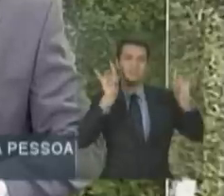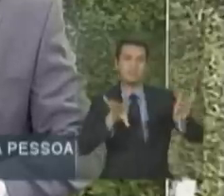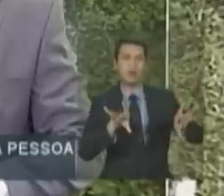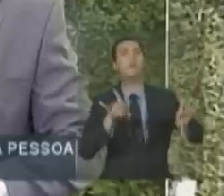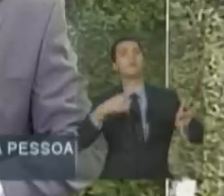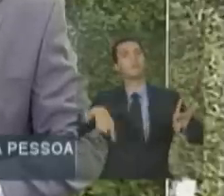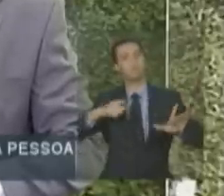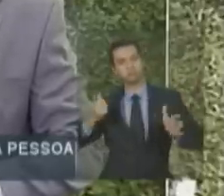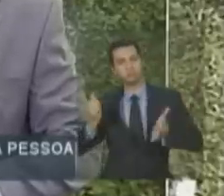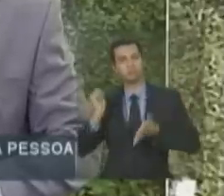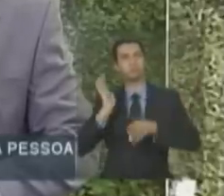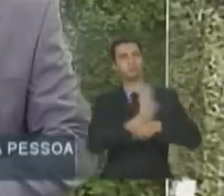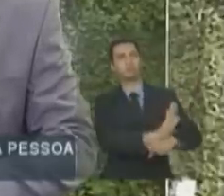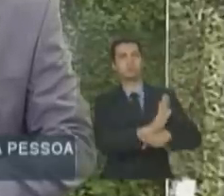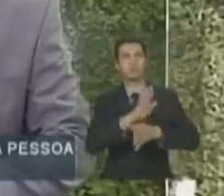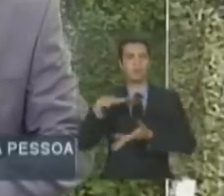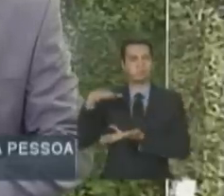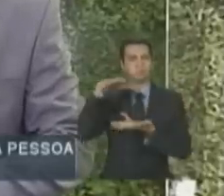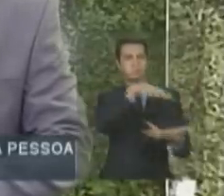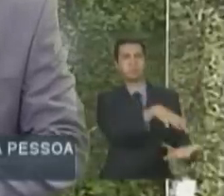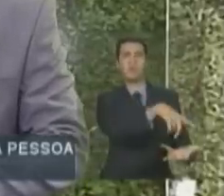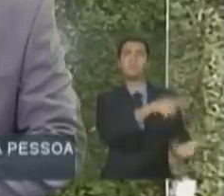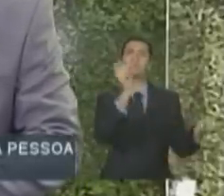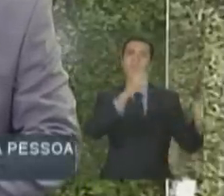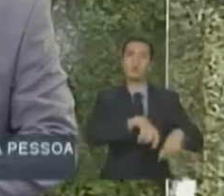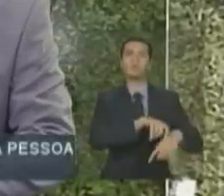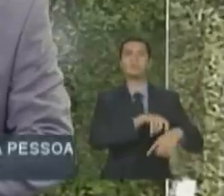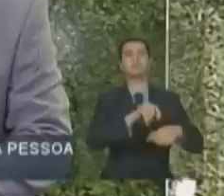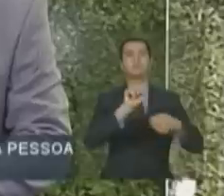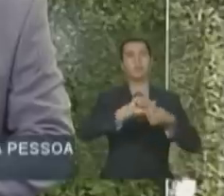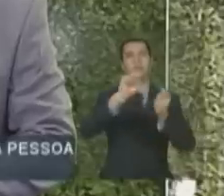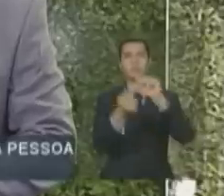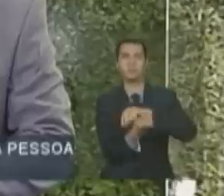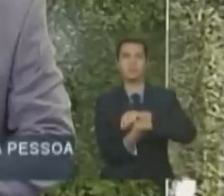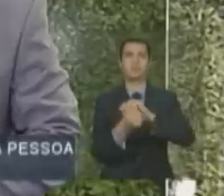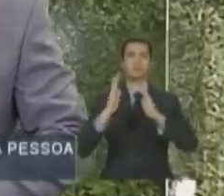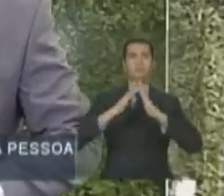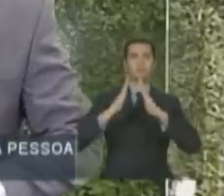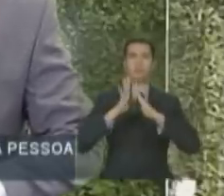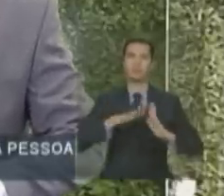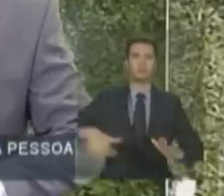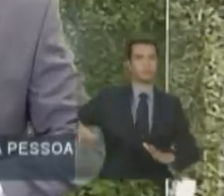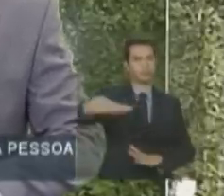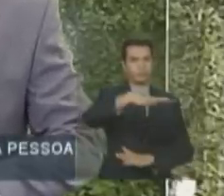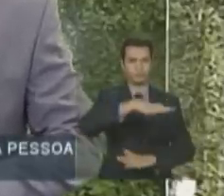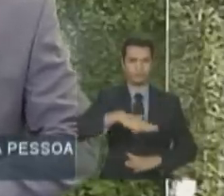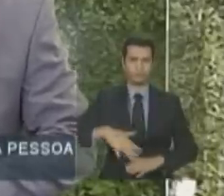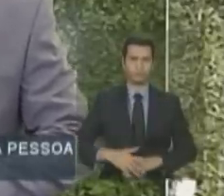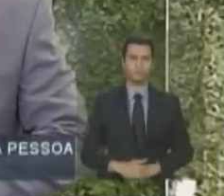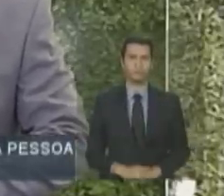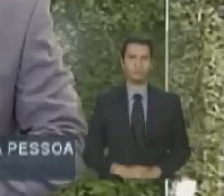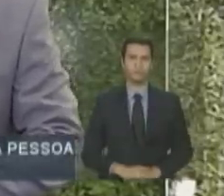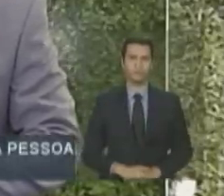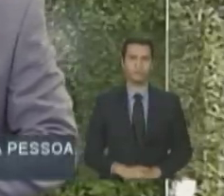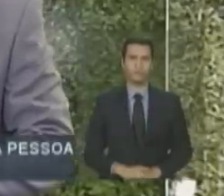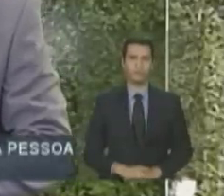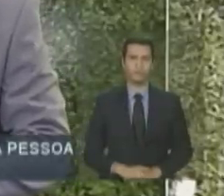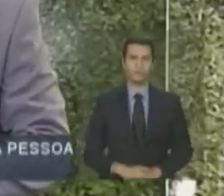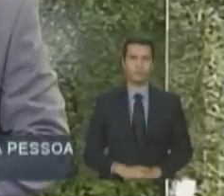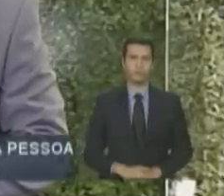essa casa ainda possa estar muito mais adaptada. A exigência de acessibilidade